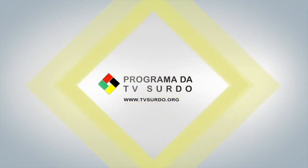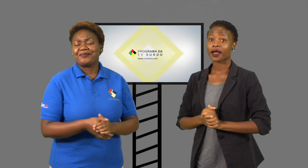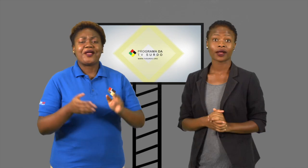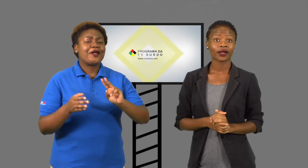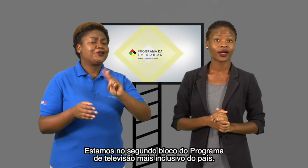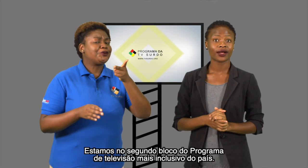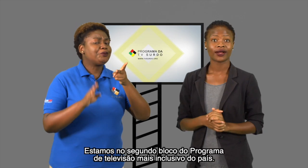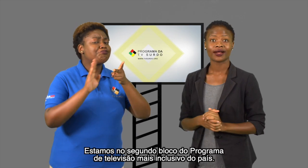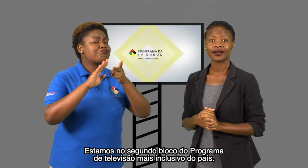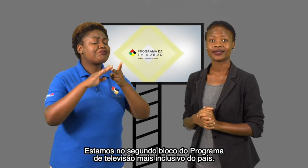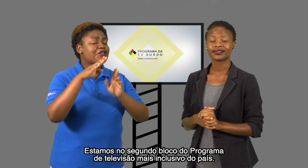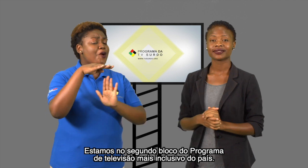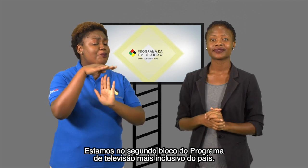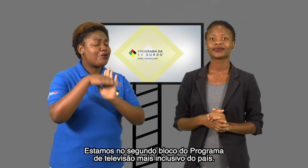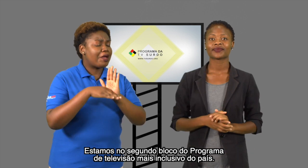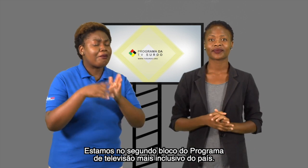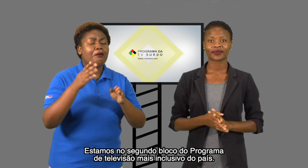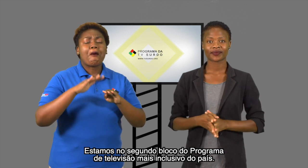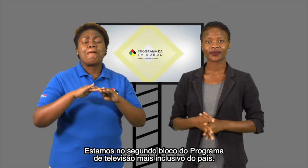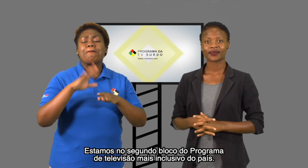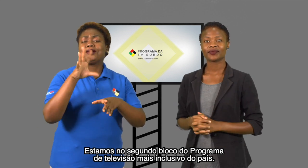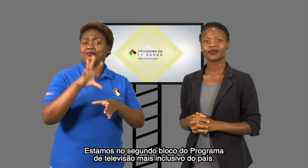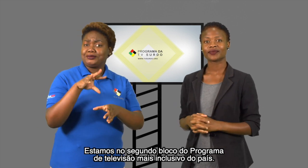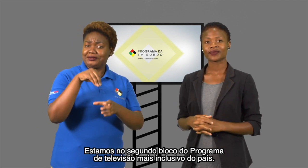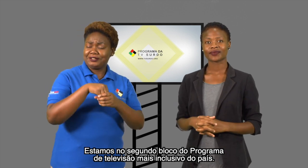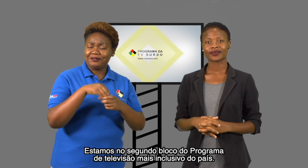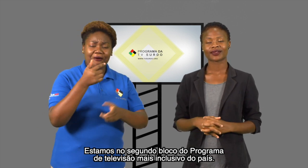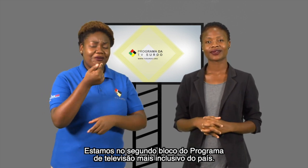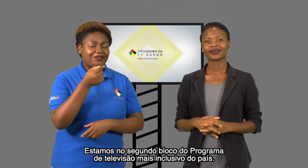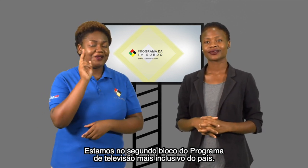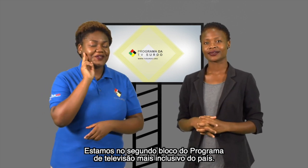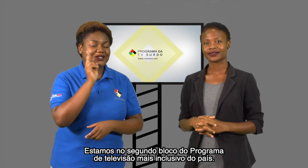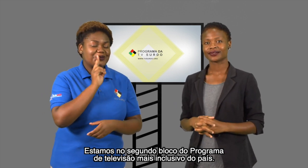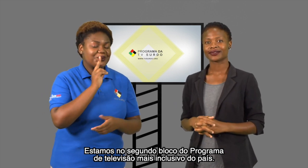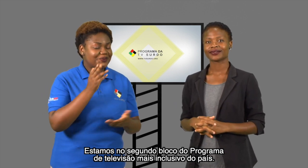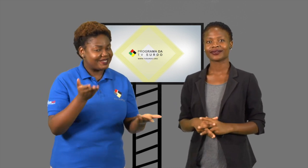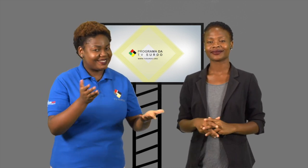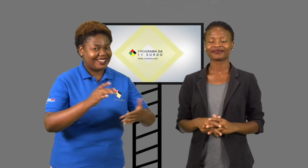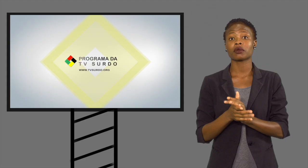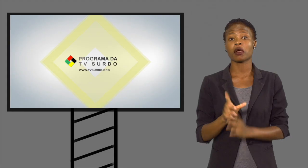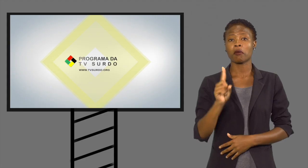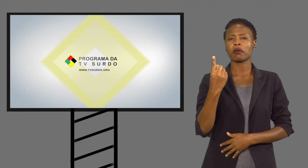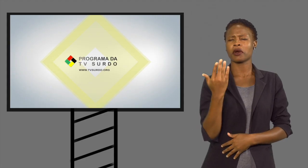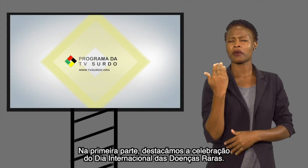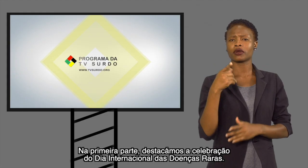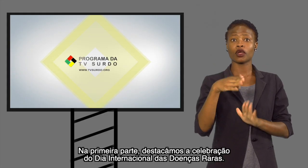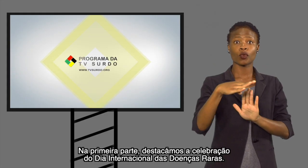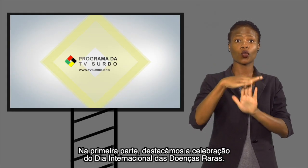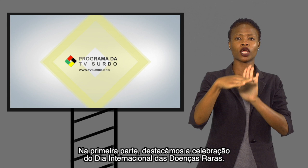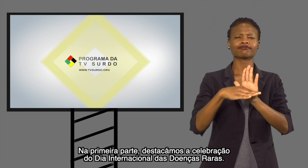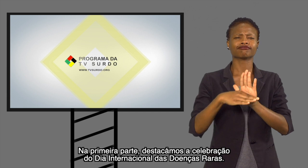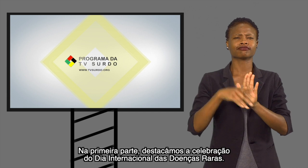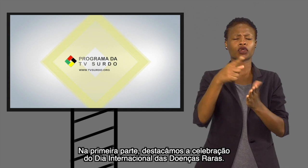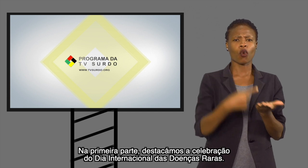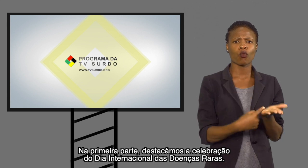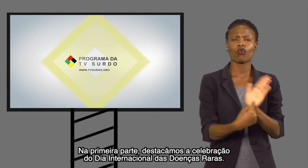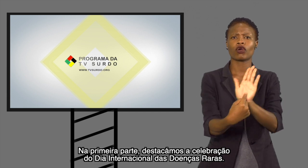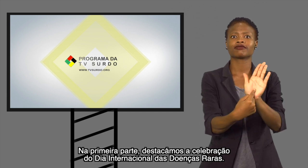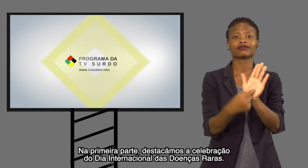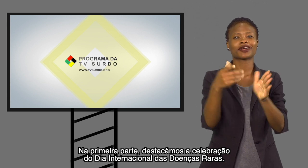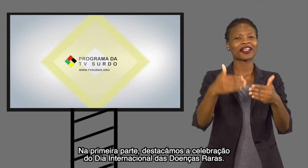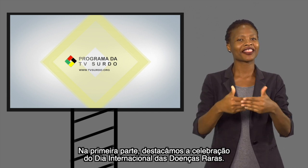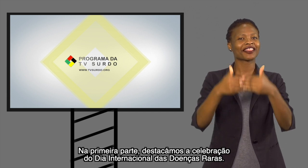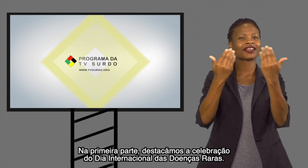Estamos no segundo bloco do programa de televisão mais inclusivo do país. Na primeira parte,